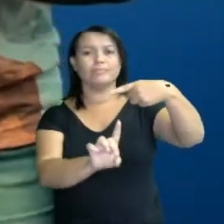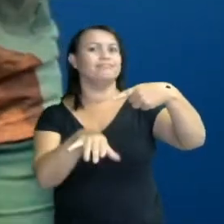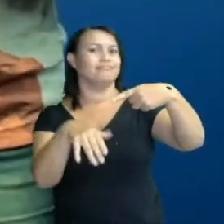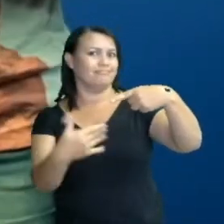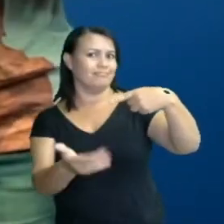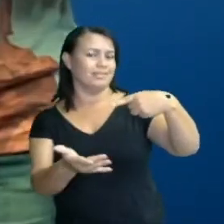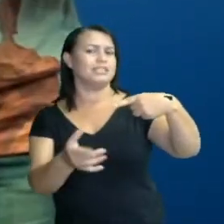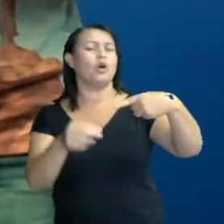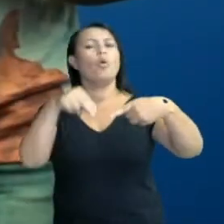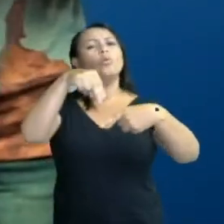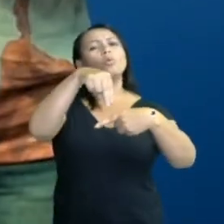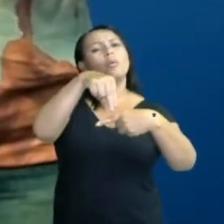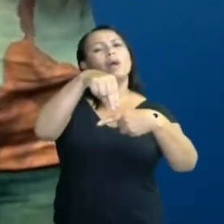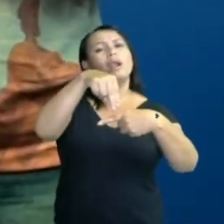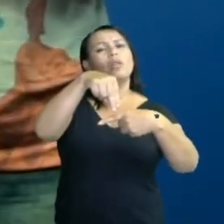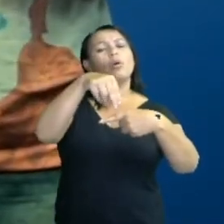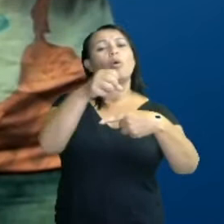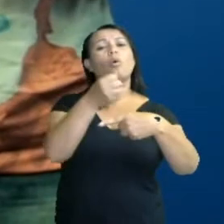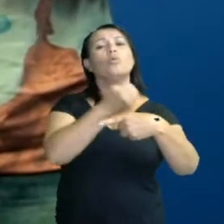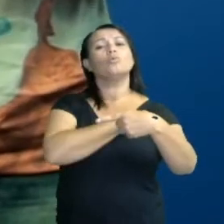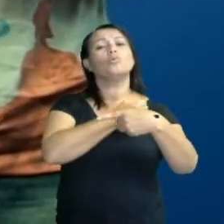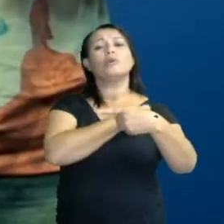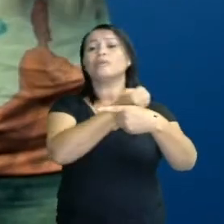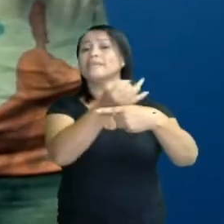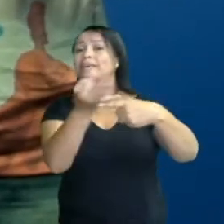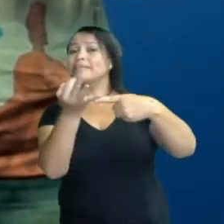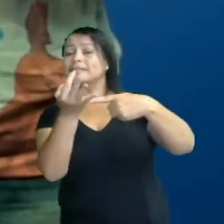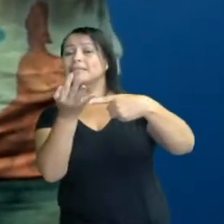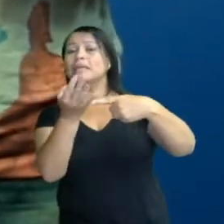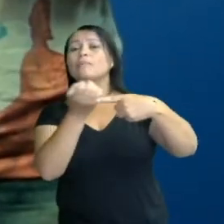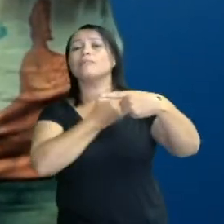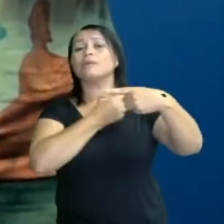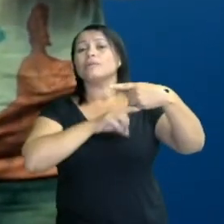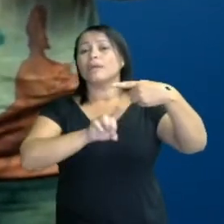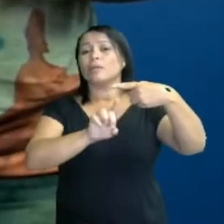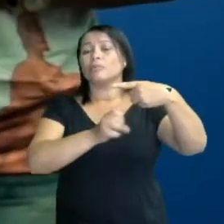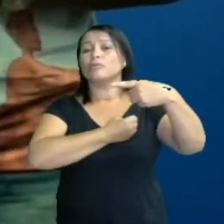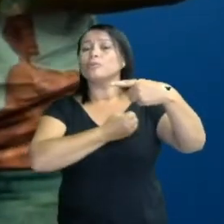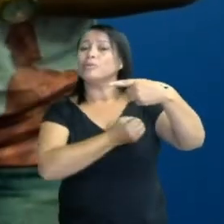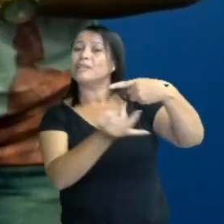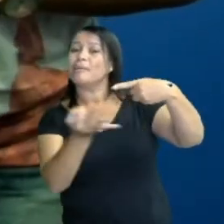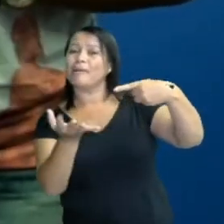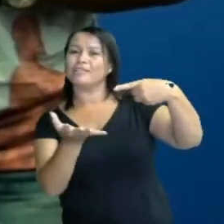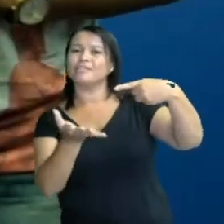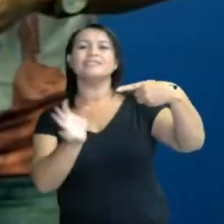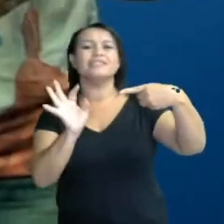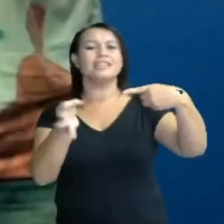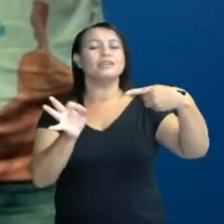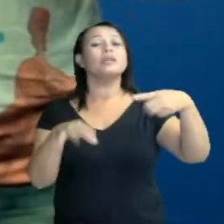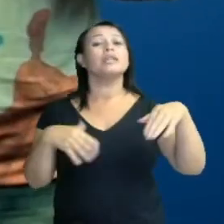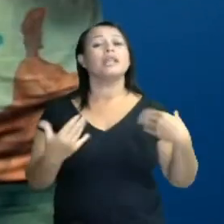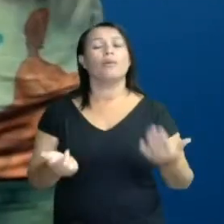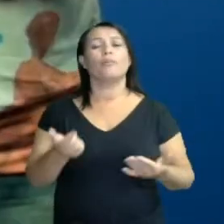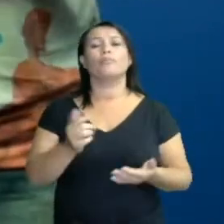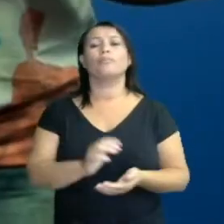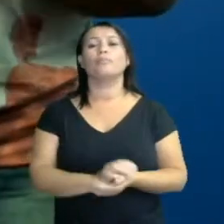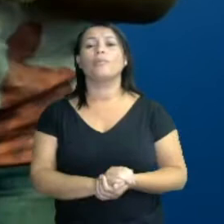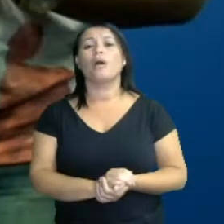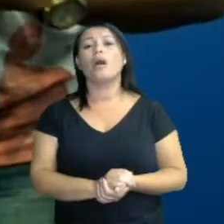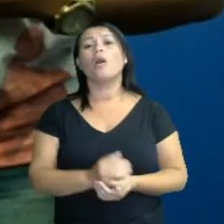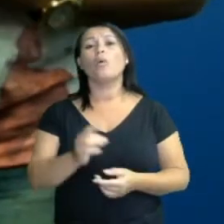isso? Numerador, aquele número que está em cima, e o denominador, o número que está embaixo. Não é isso? Então,